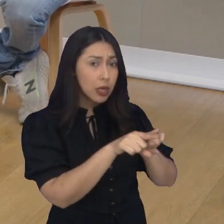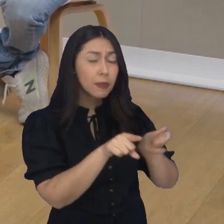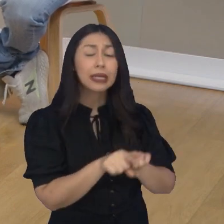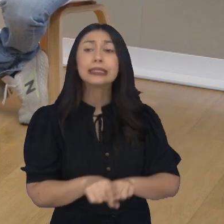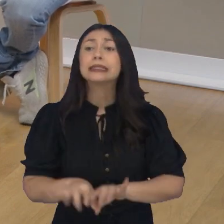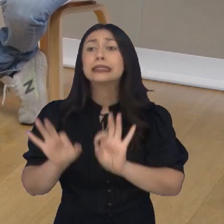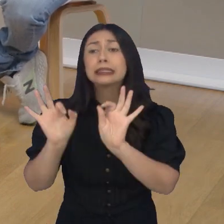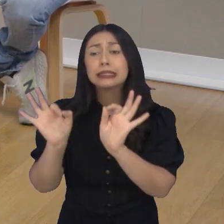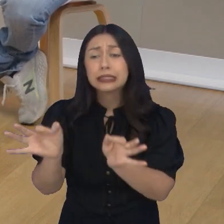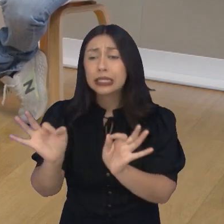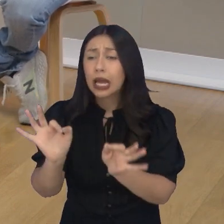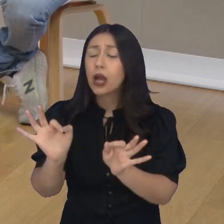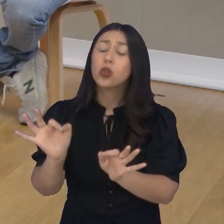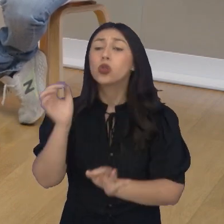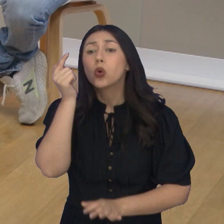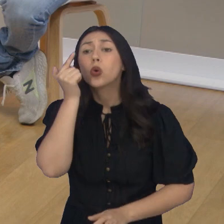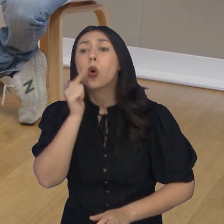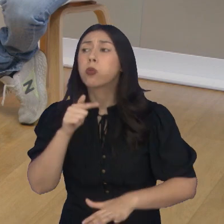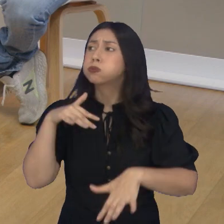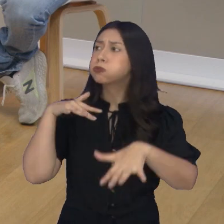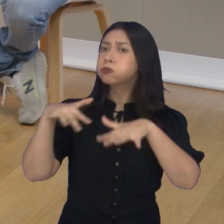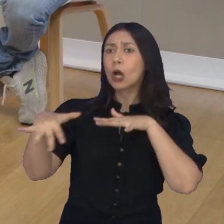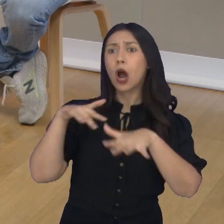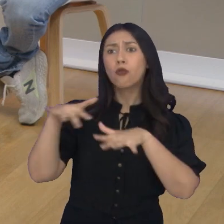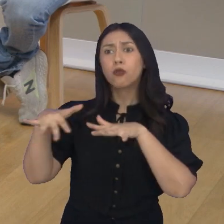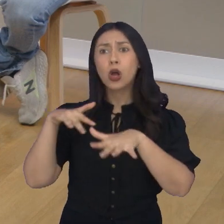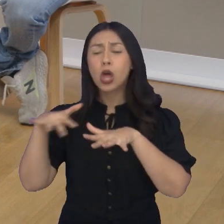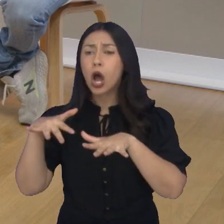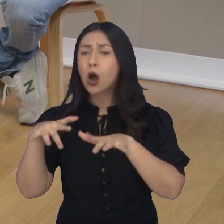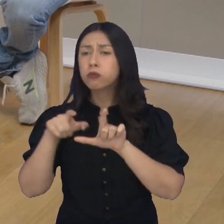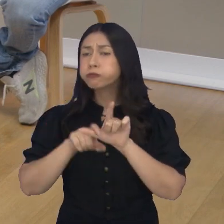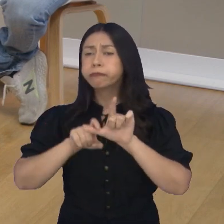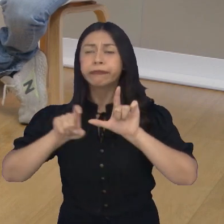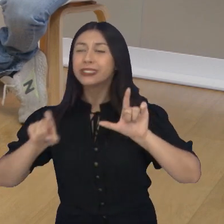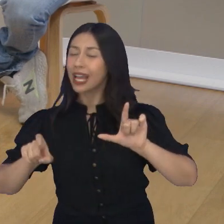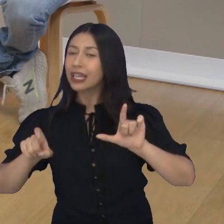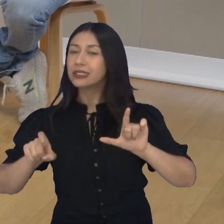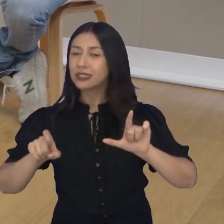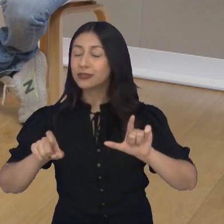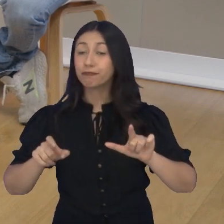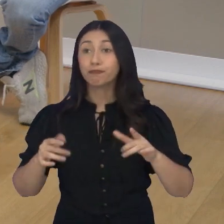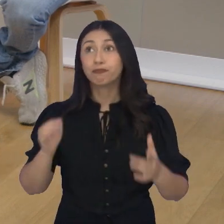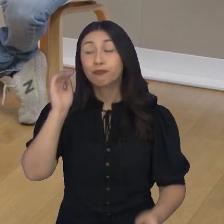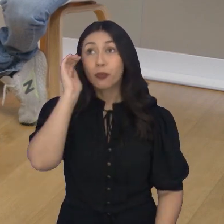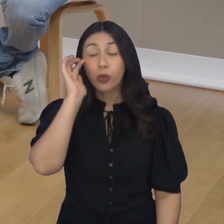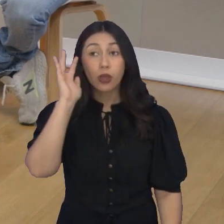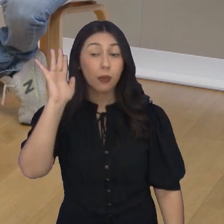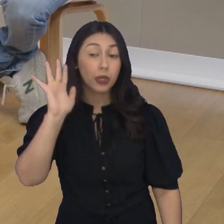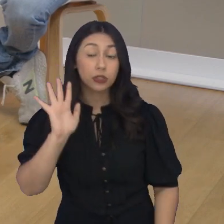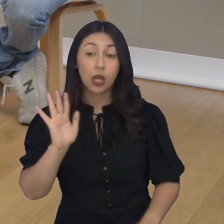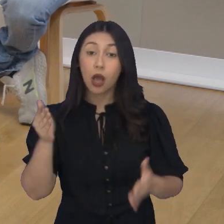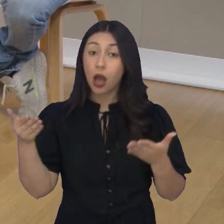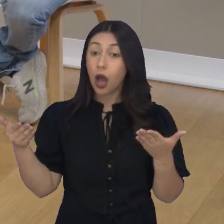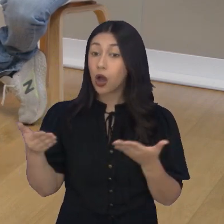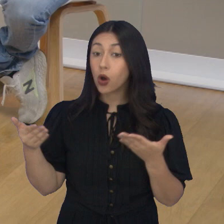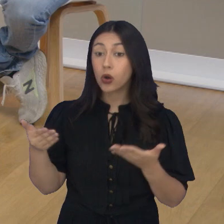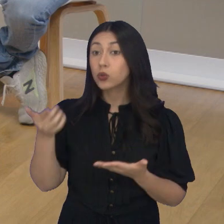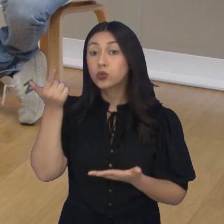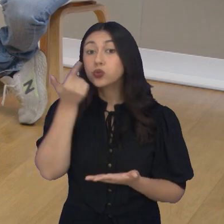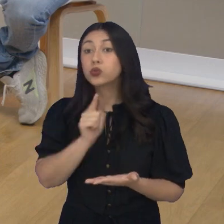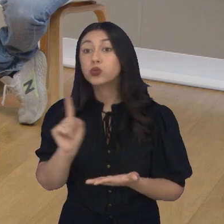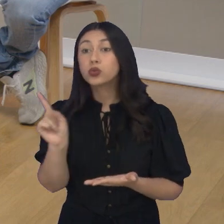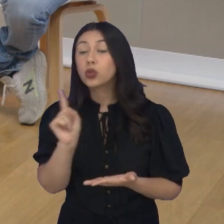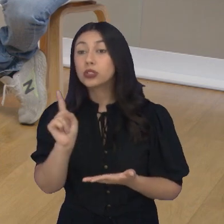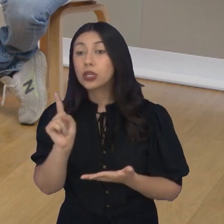isso, né? conseguir manter a sua mobilidade, a sua independência. Independência, principalmente. Né? Então, imagina que você agora não consegue subir no